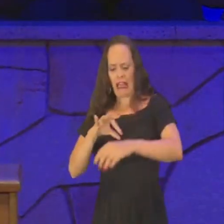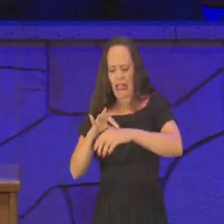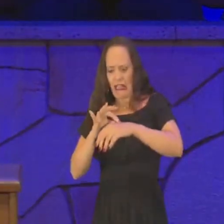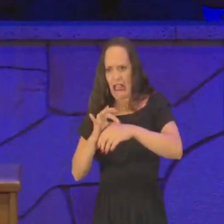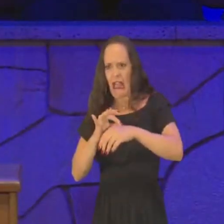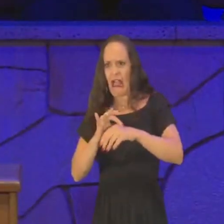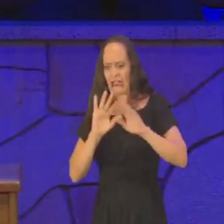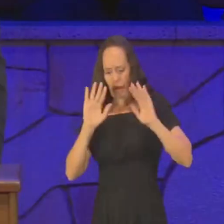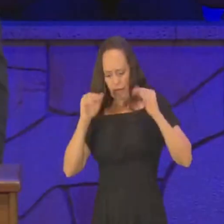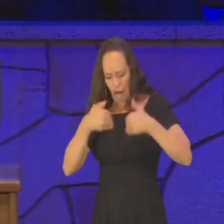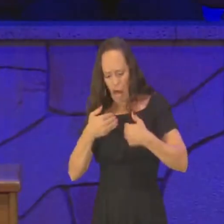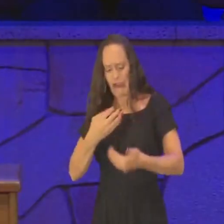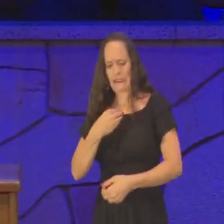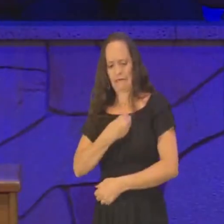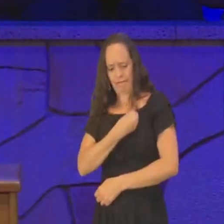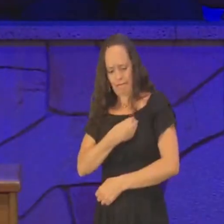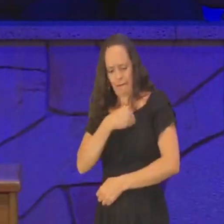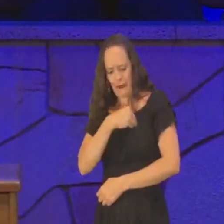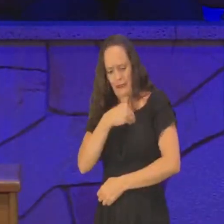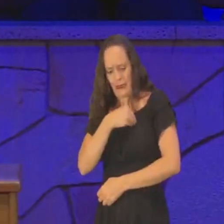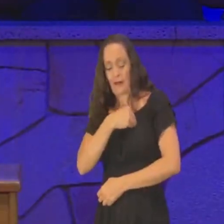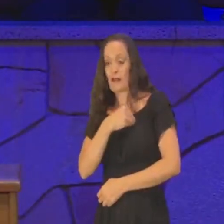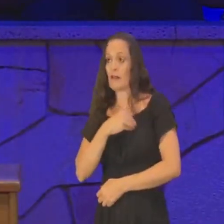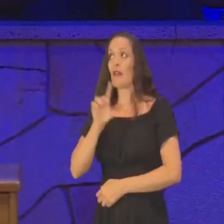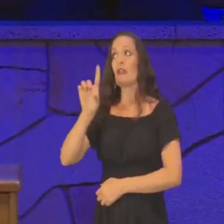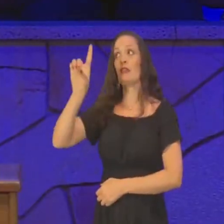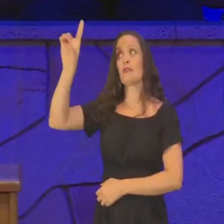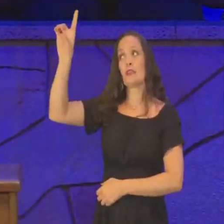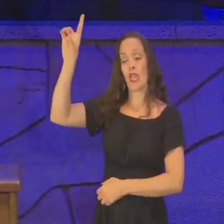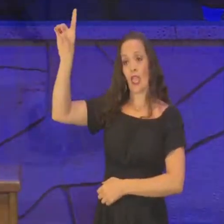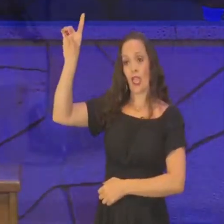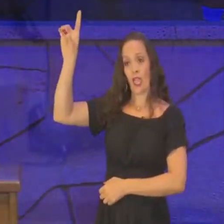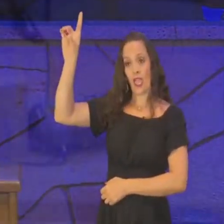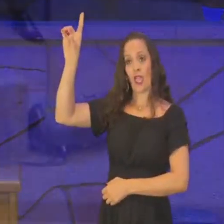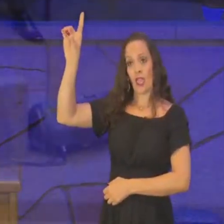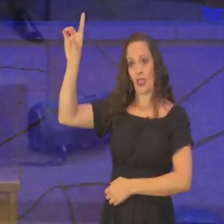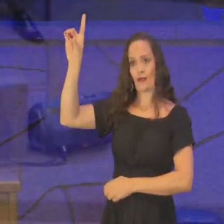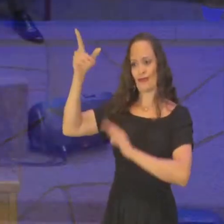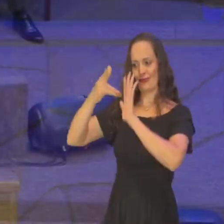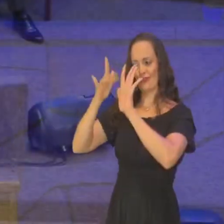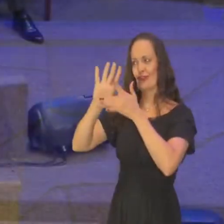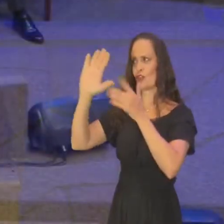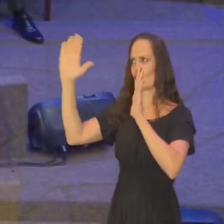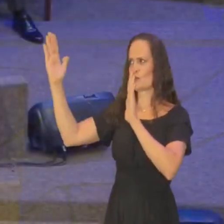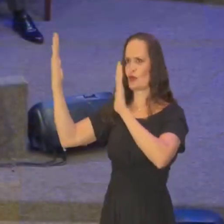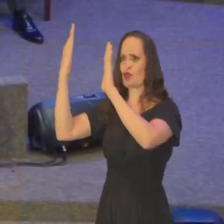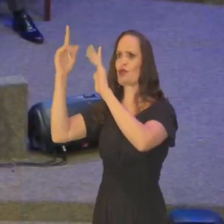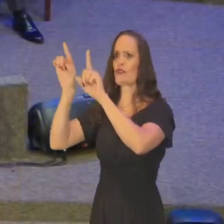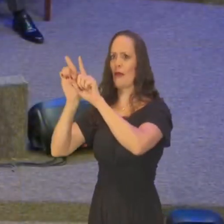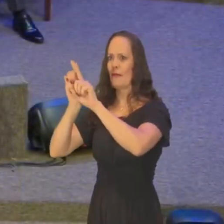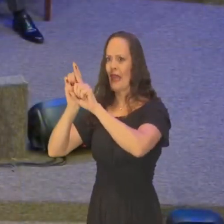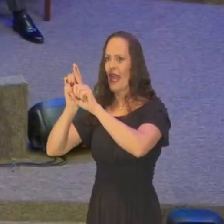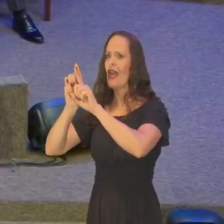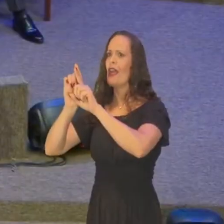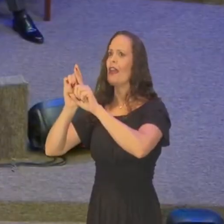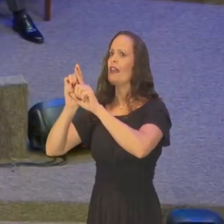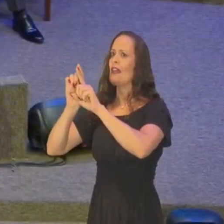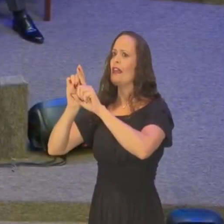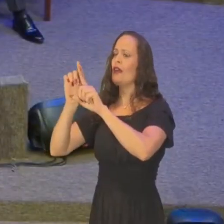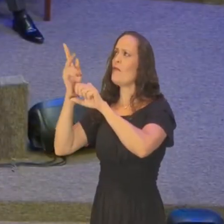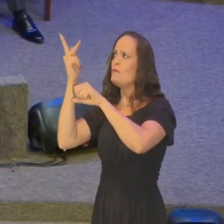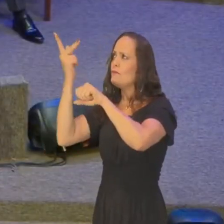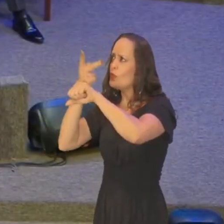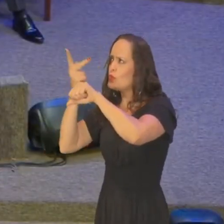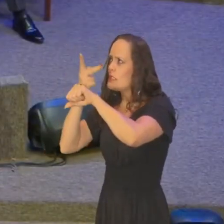o Senhor Jesus também, Ele se apresenta diante do Pai, quando nós honramos, quando nós buscamos a sua